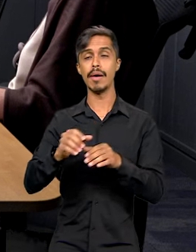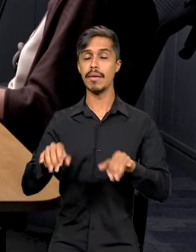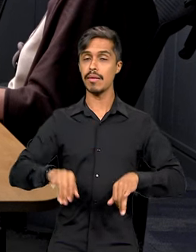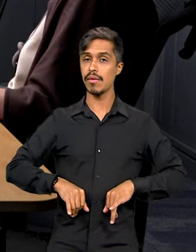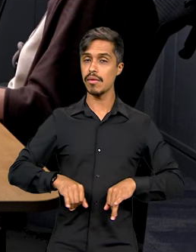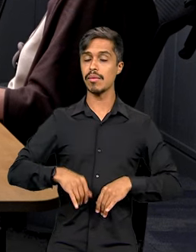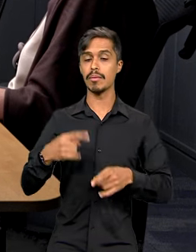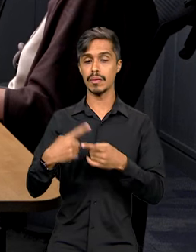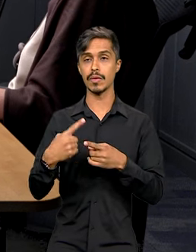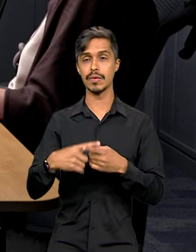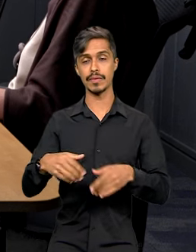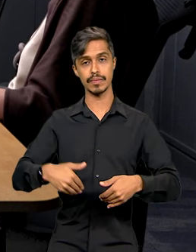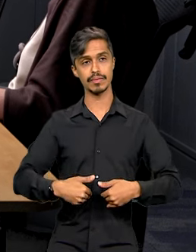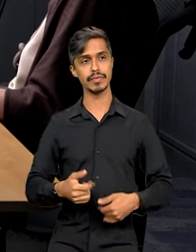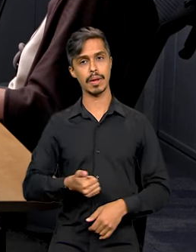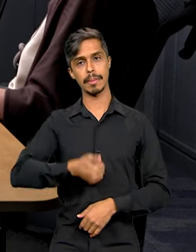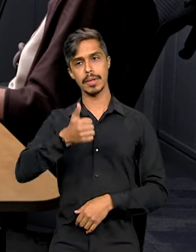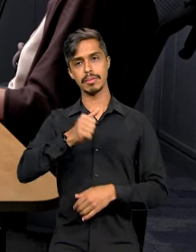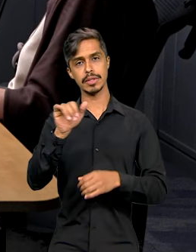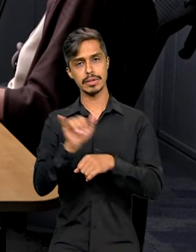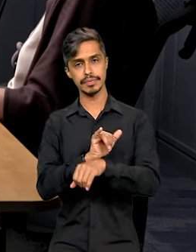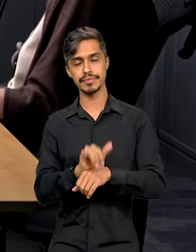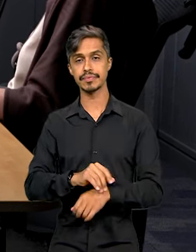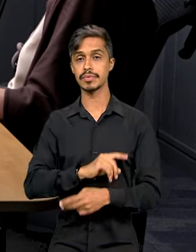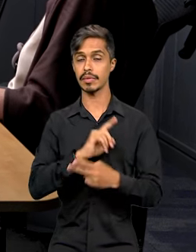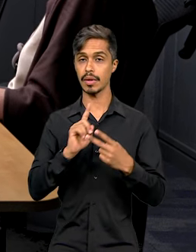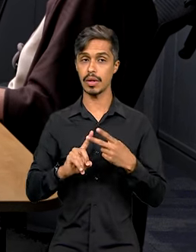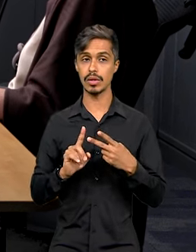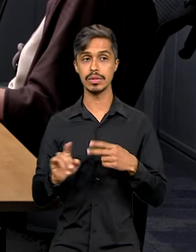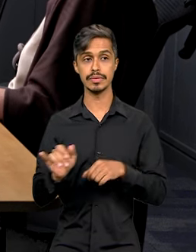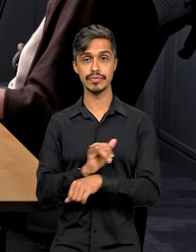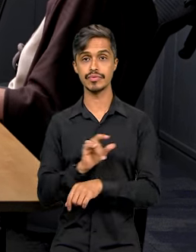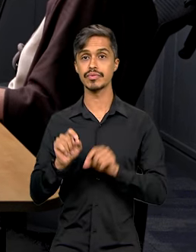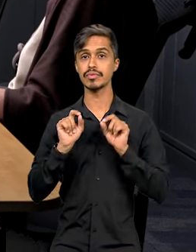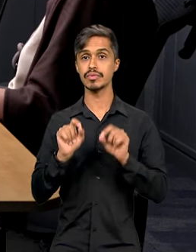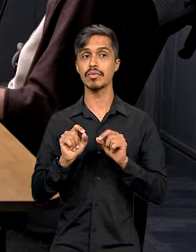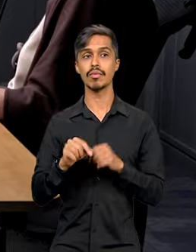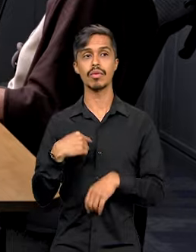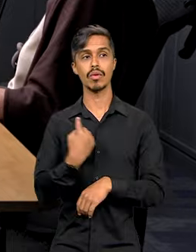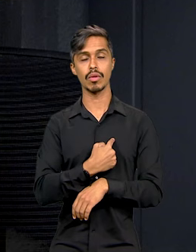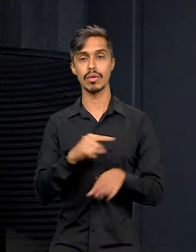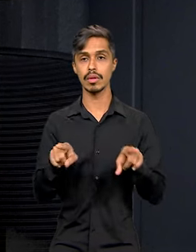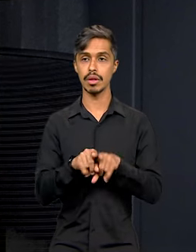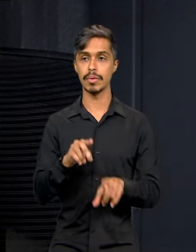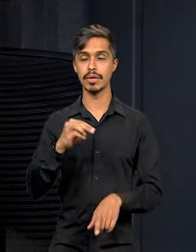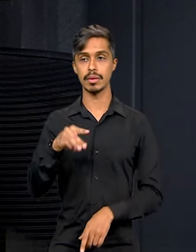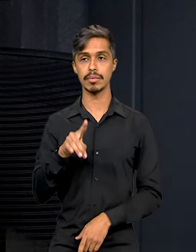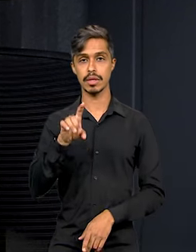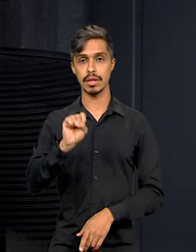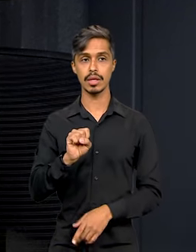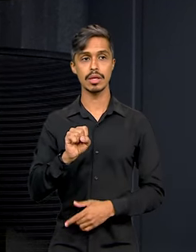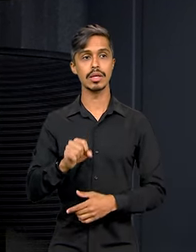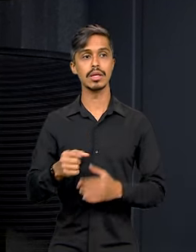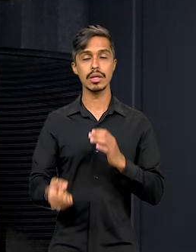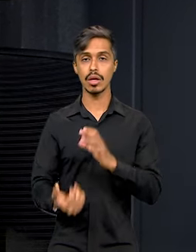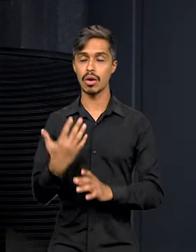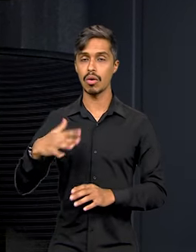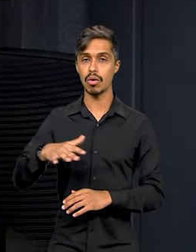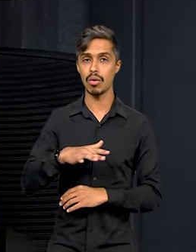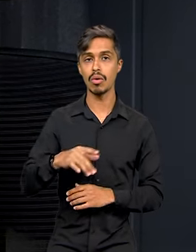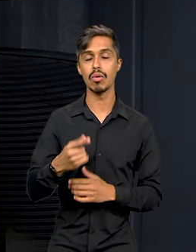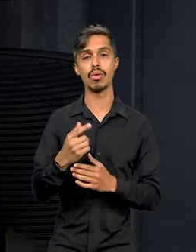mais afetados por fome essa é uma primeira medida uma segunda medida é que a gente também do MDS criou agora